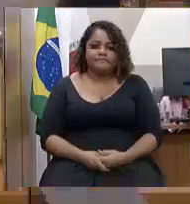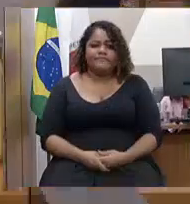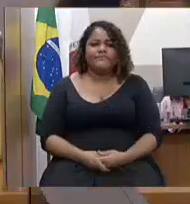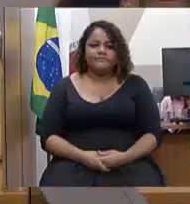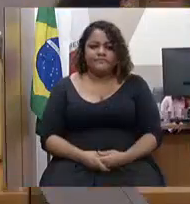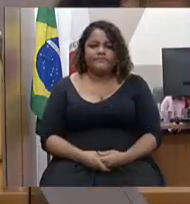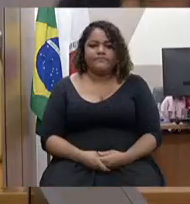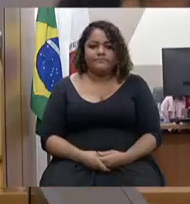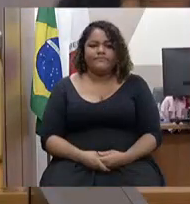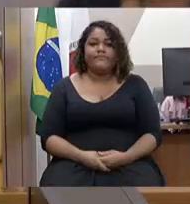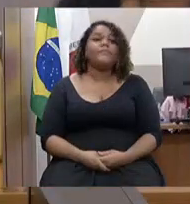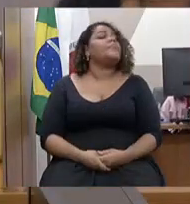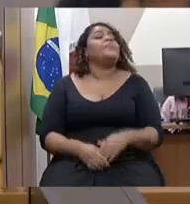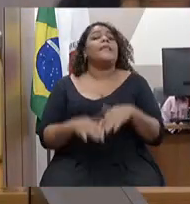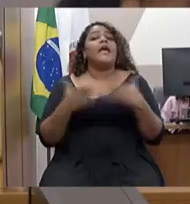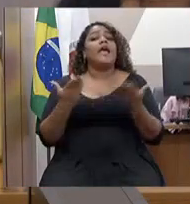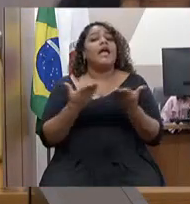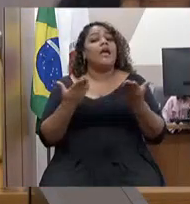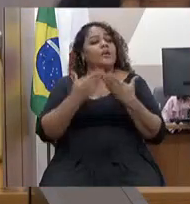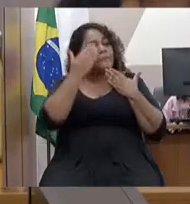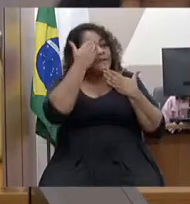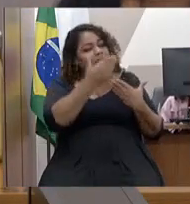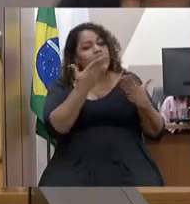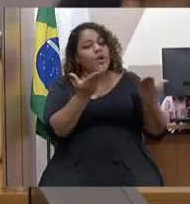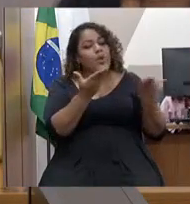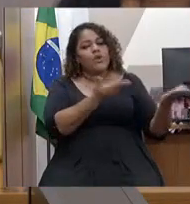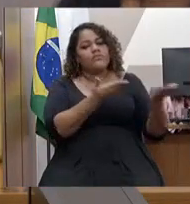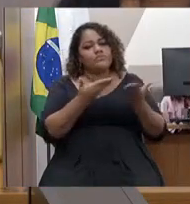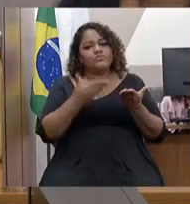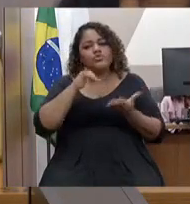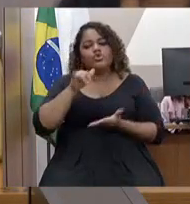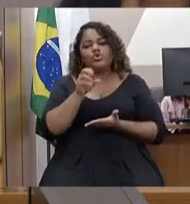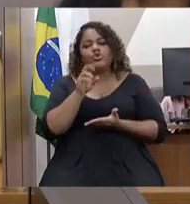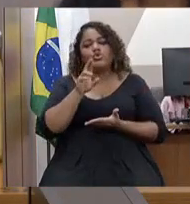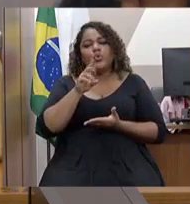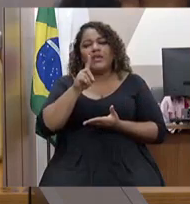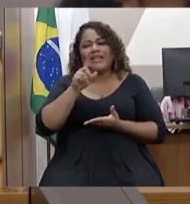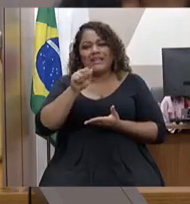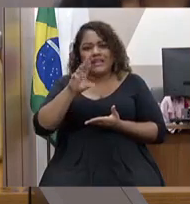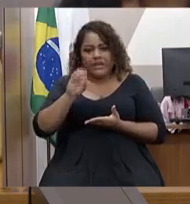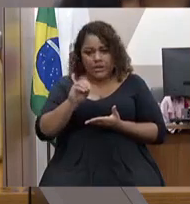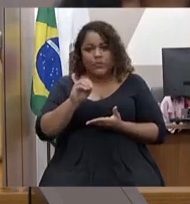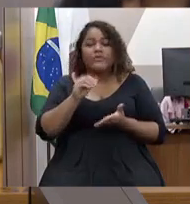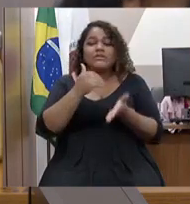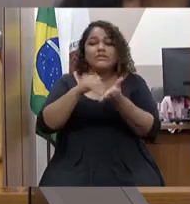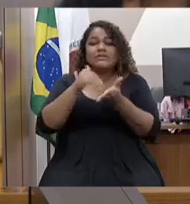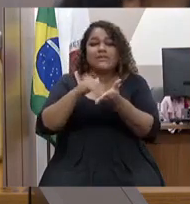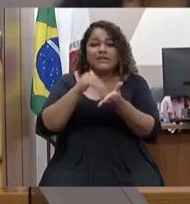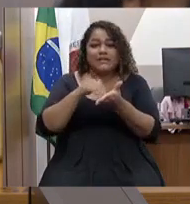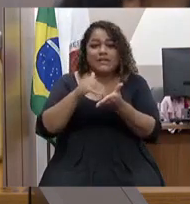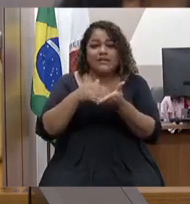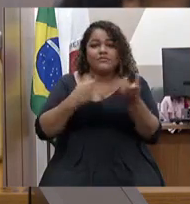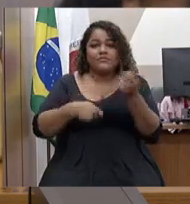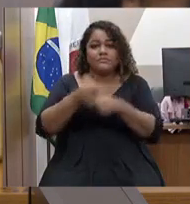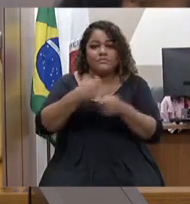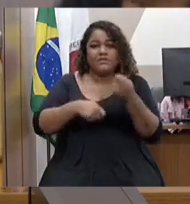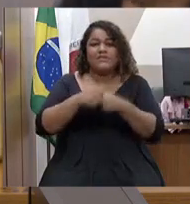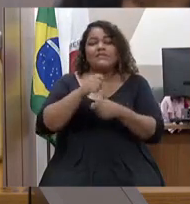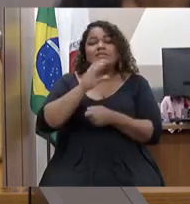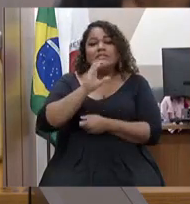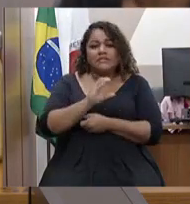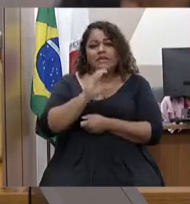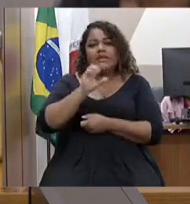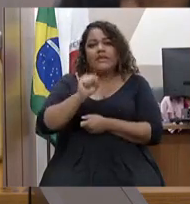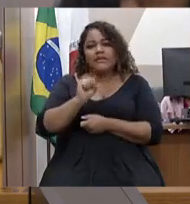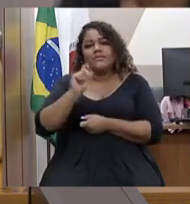e agora vamos ouvir sua jornada no cavalo dos Santos da secretaria executiva da CSP com lutas MG